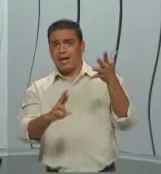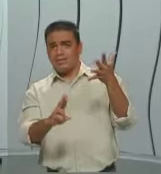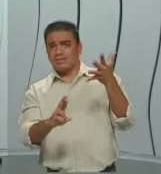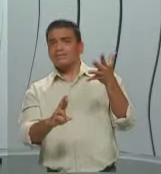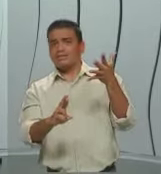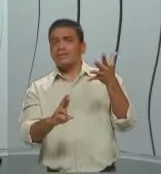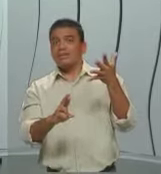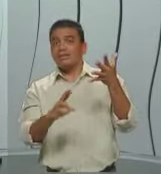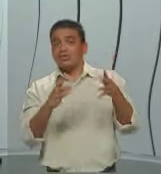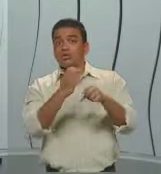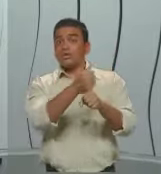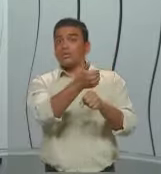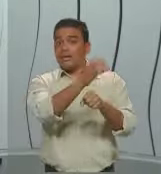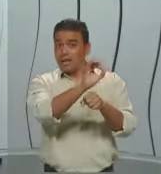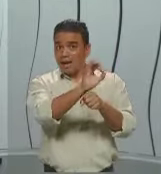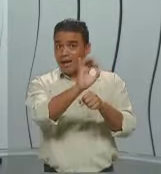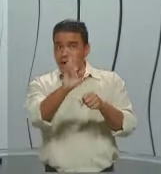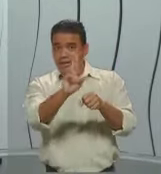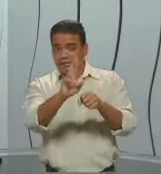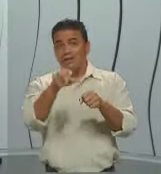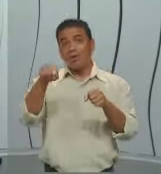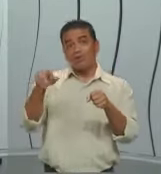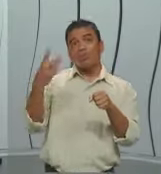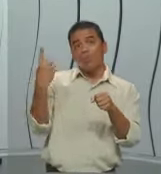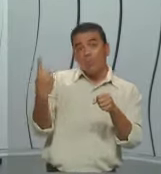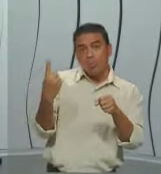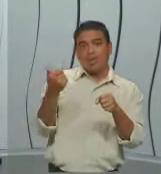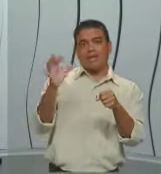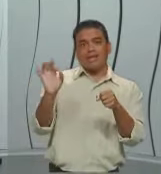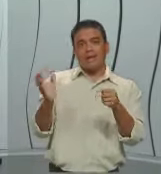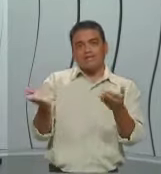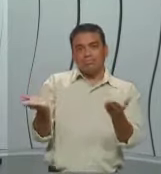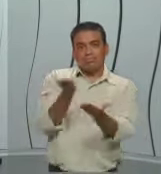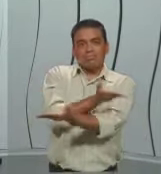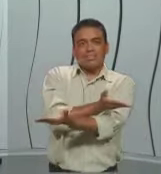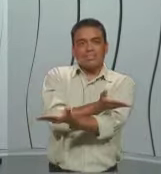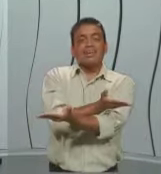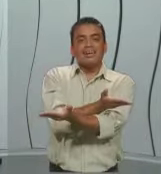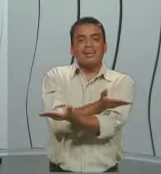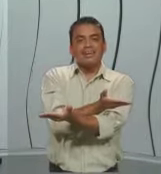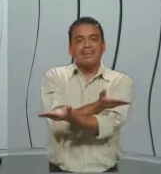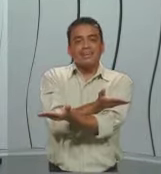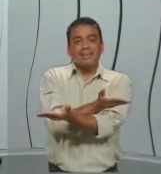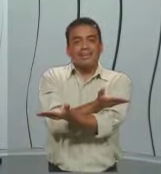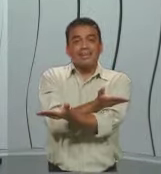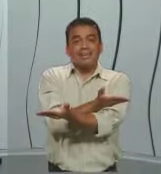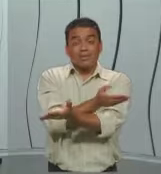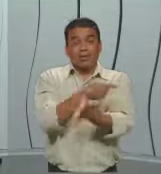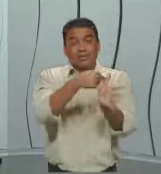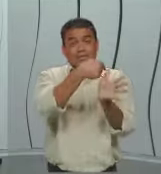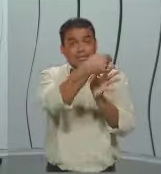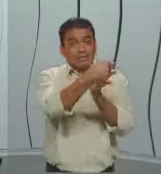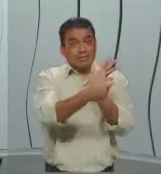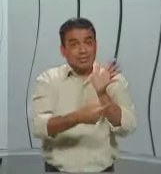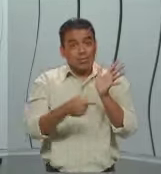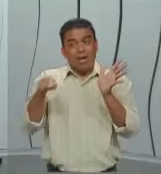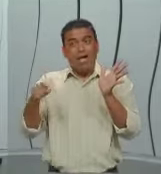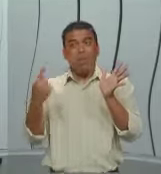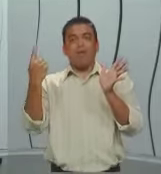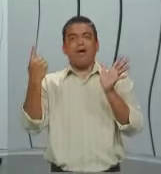Monetariamente falando, é a mesma coisa. R$10 aqui, R$10 aqui. A diferença é que você trocou 5 cédulas por